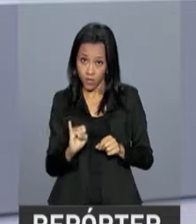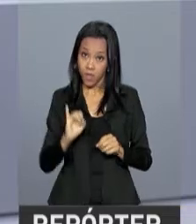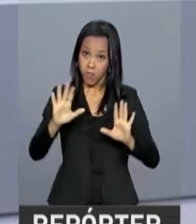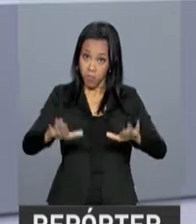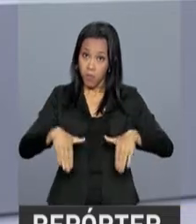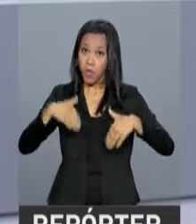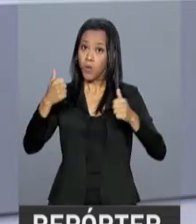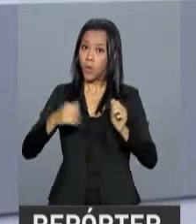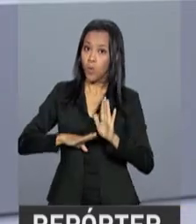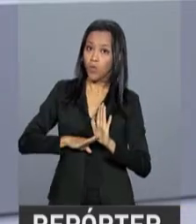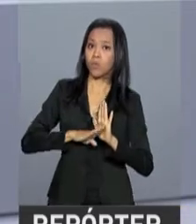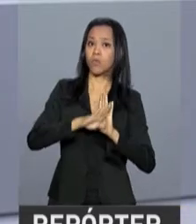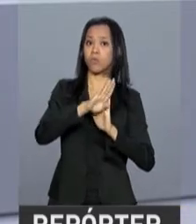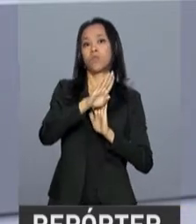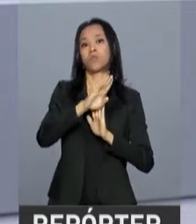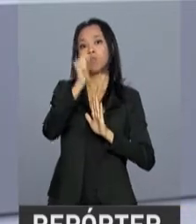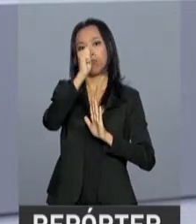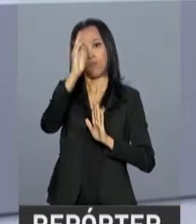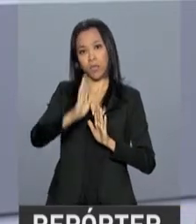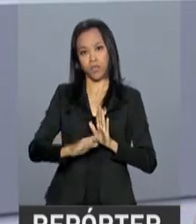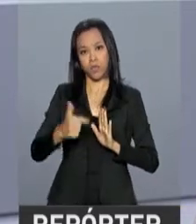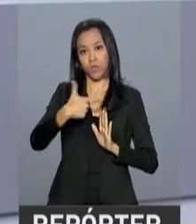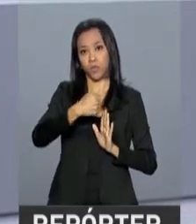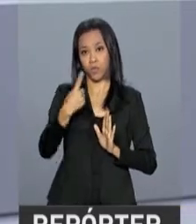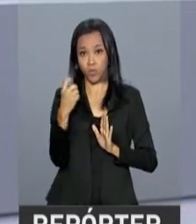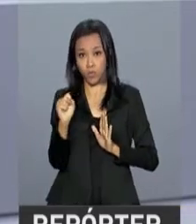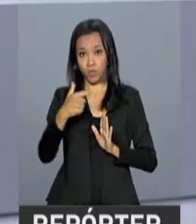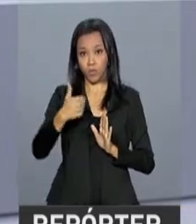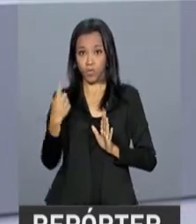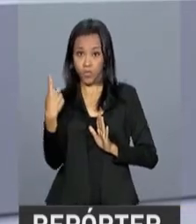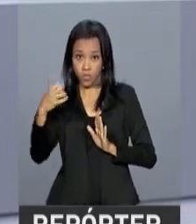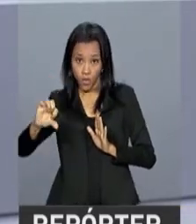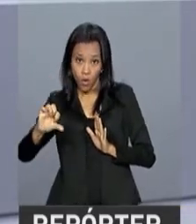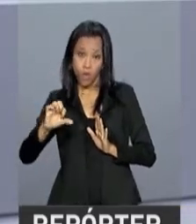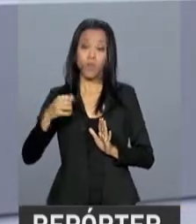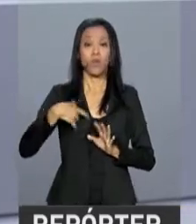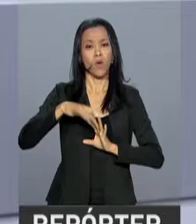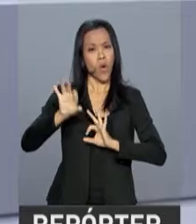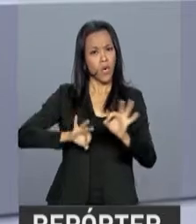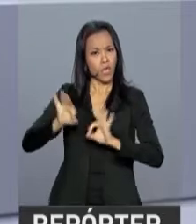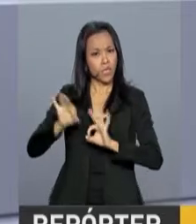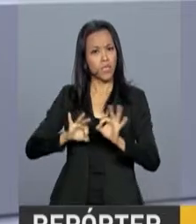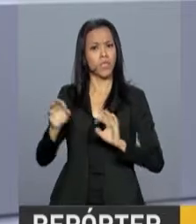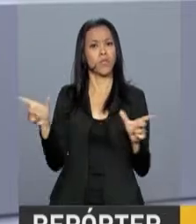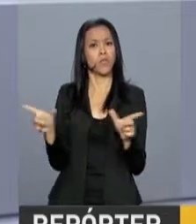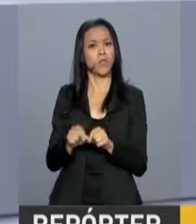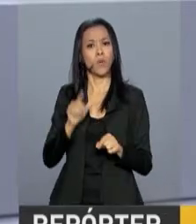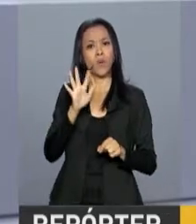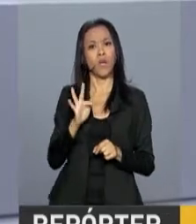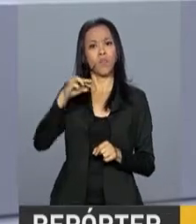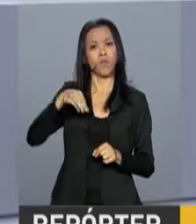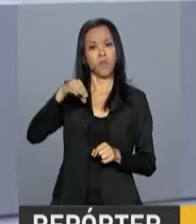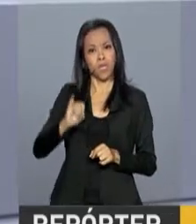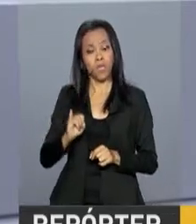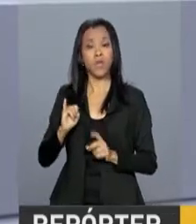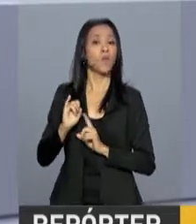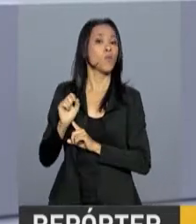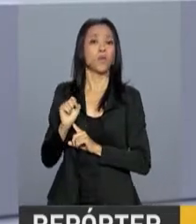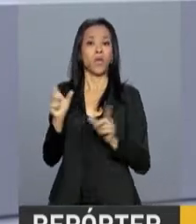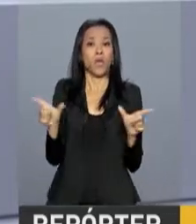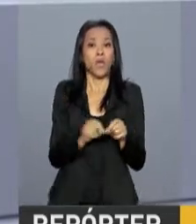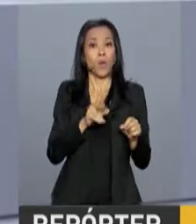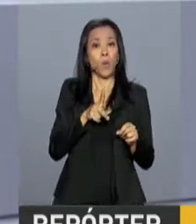em 2018 e 2019 de acordo com as novas previsões do fmi o pib brasileiro deve chegar a